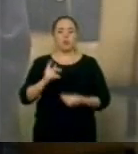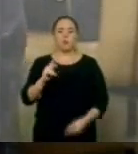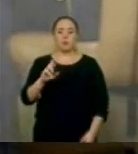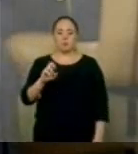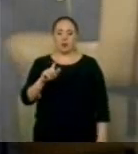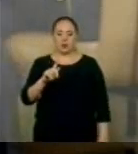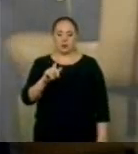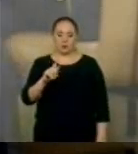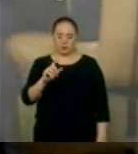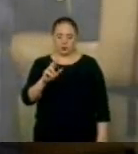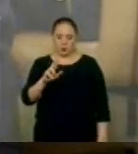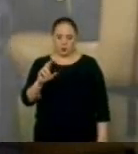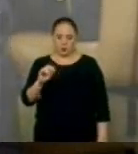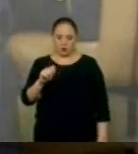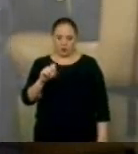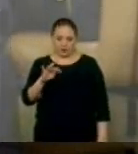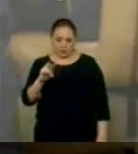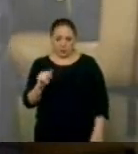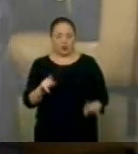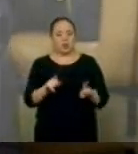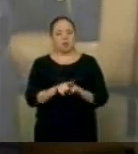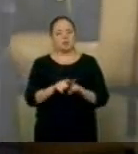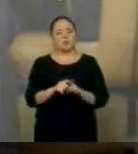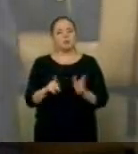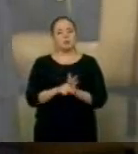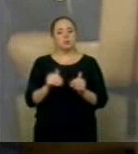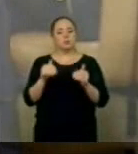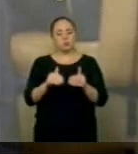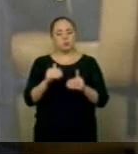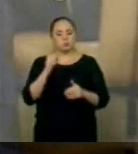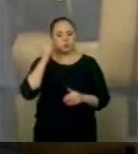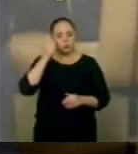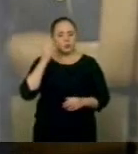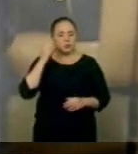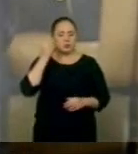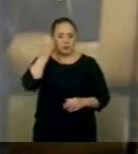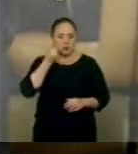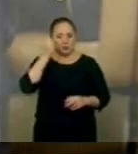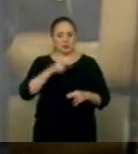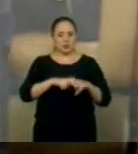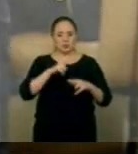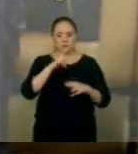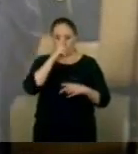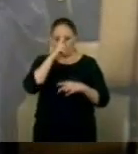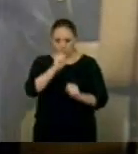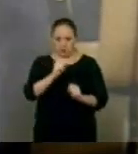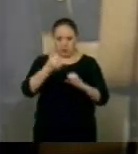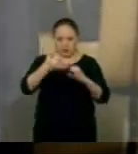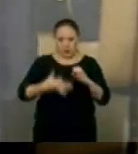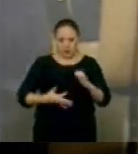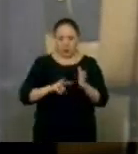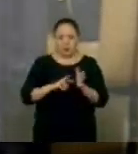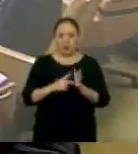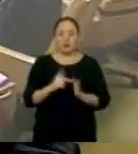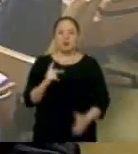deste. Instituto que se estende ao congressista, é verdade, por força justamente dessa característica, ou seja, a